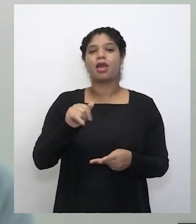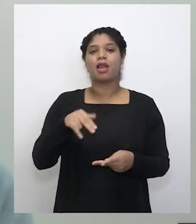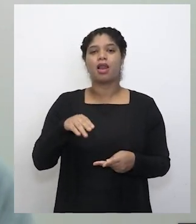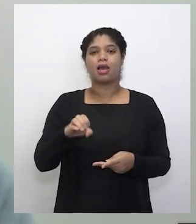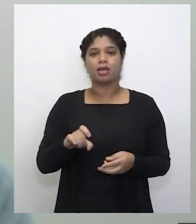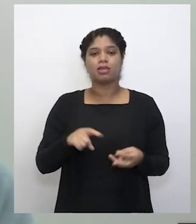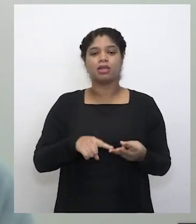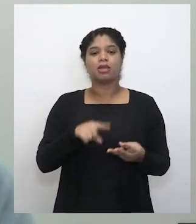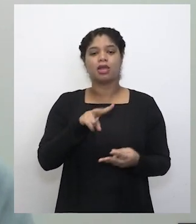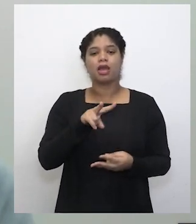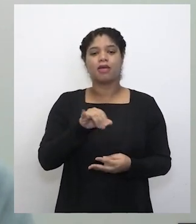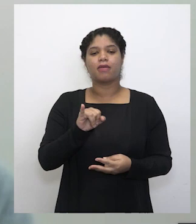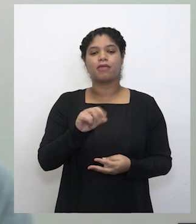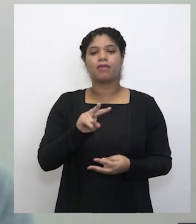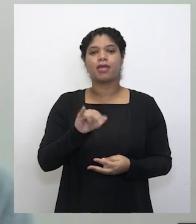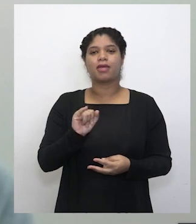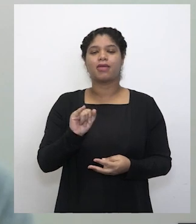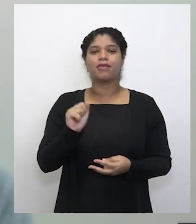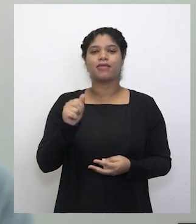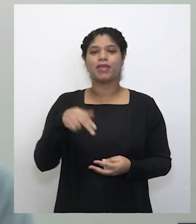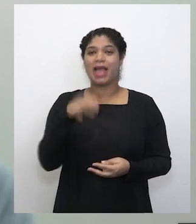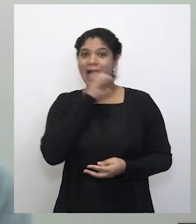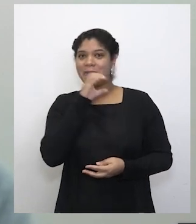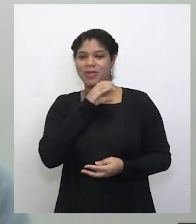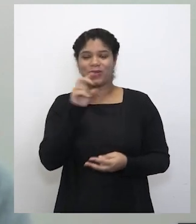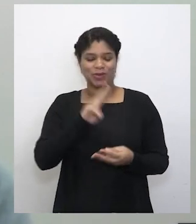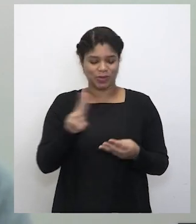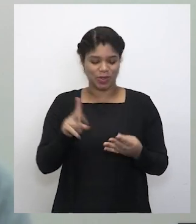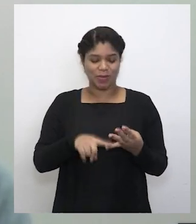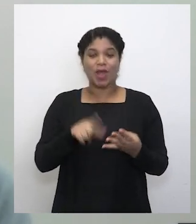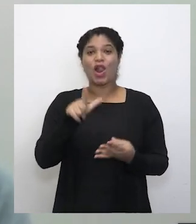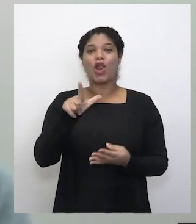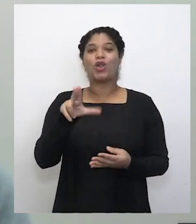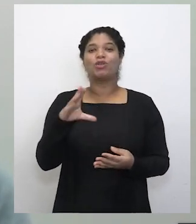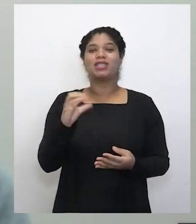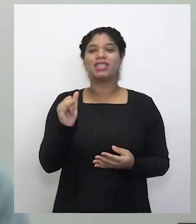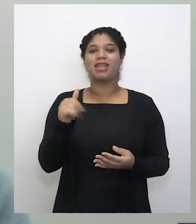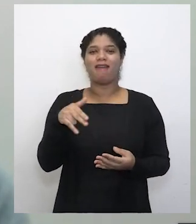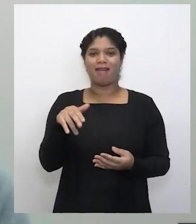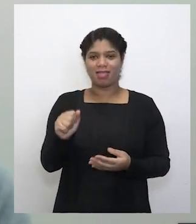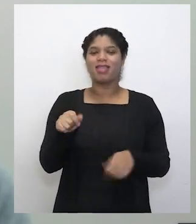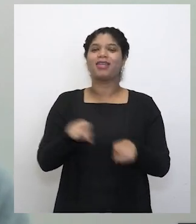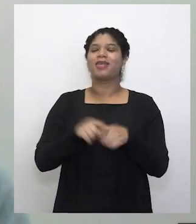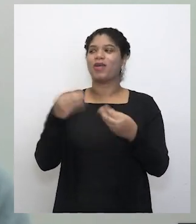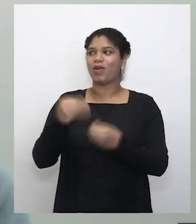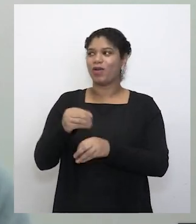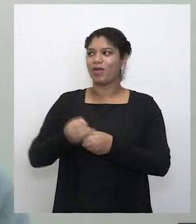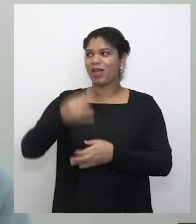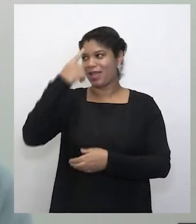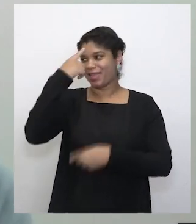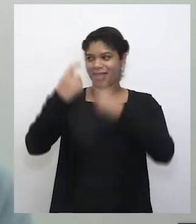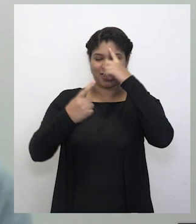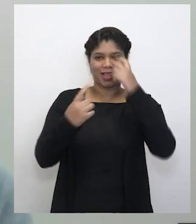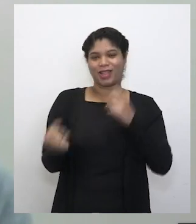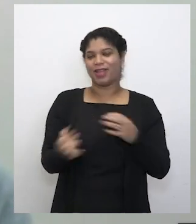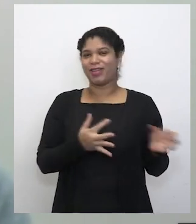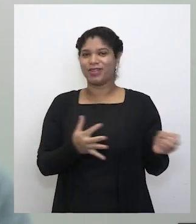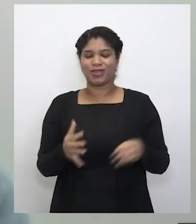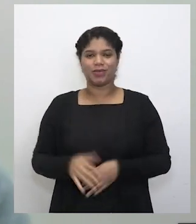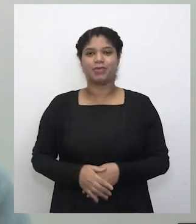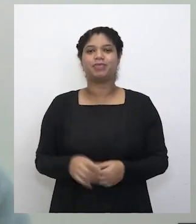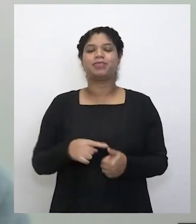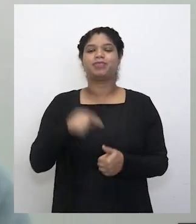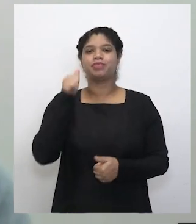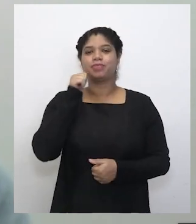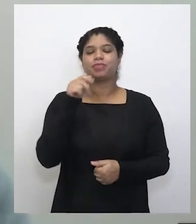Vivian, vou passar os nomes aqui rapidinho. Professora Luciana, que falou que contribuiu para novas ideias. A professora